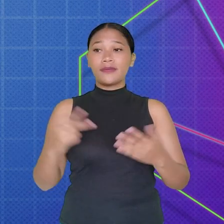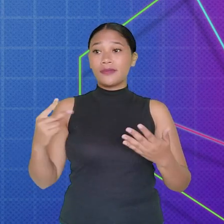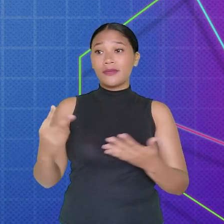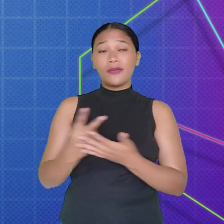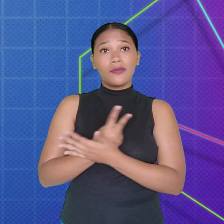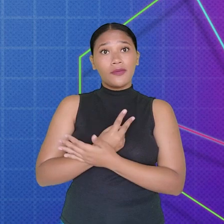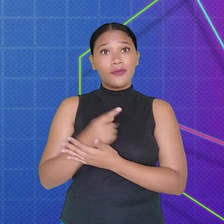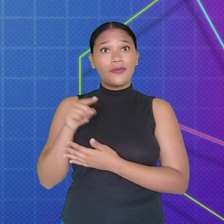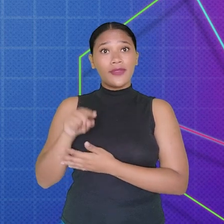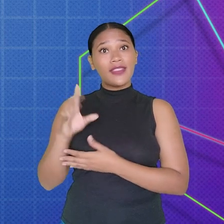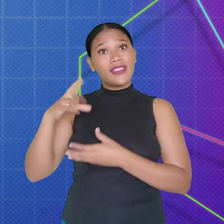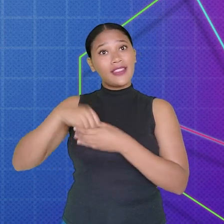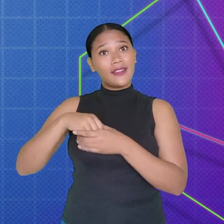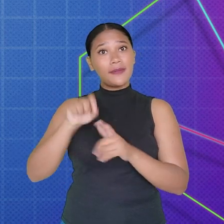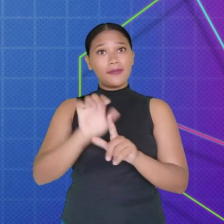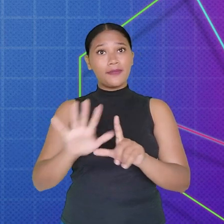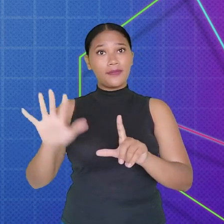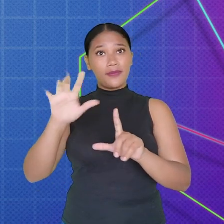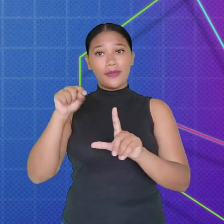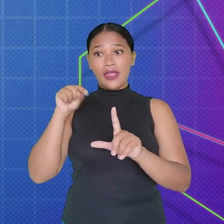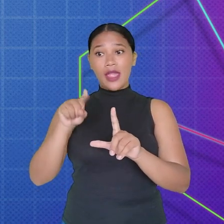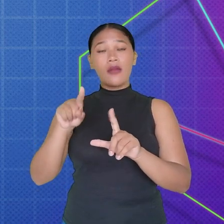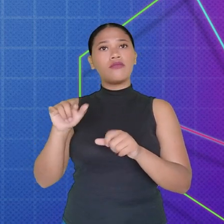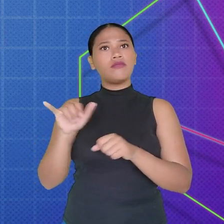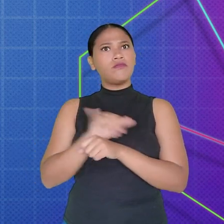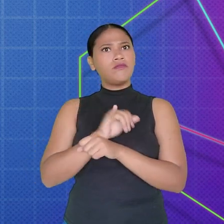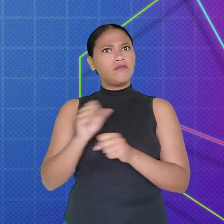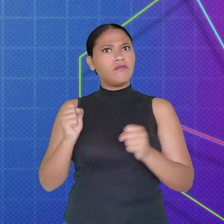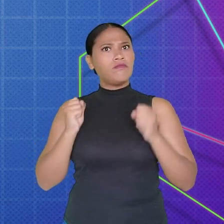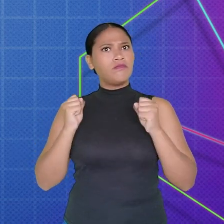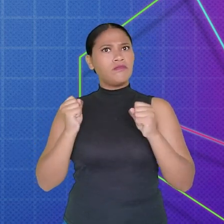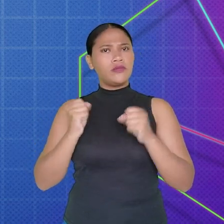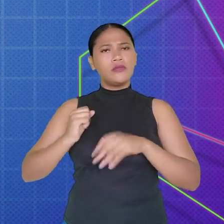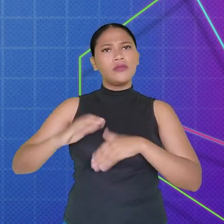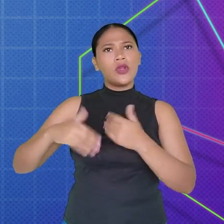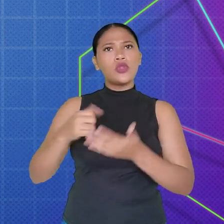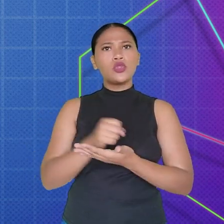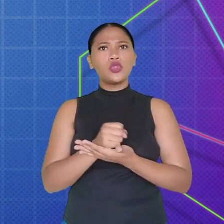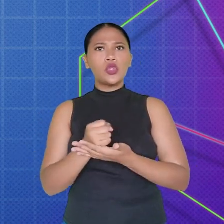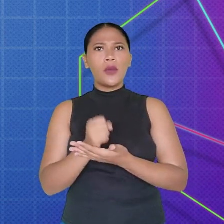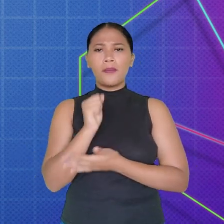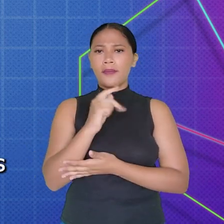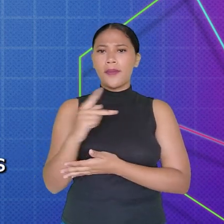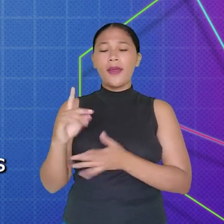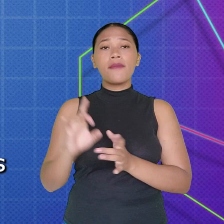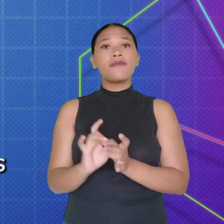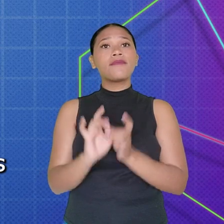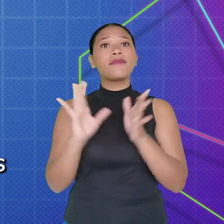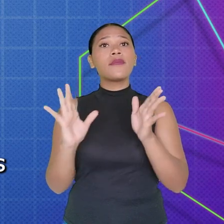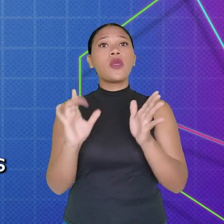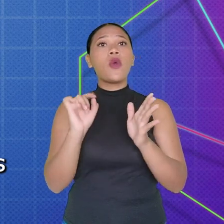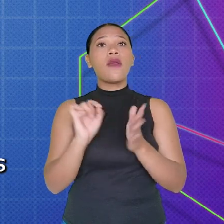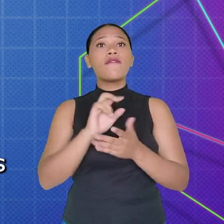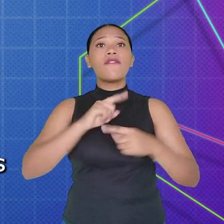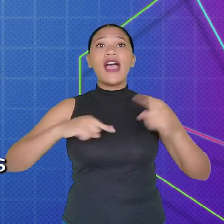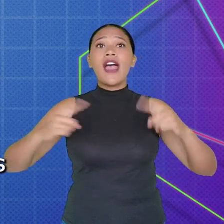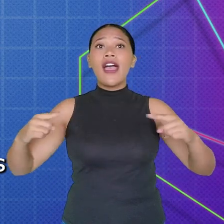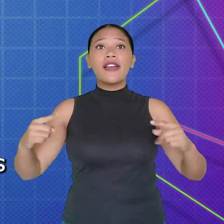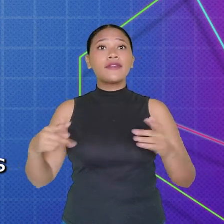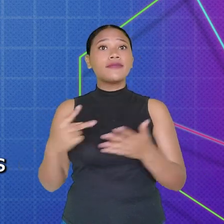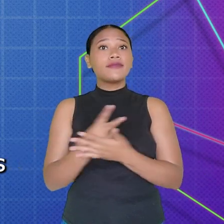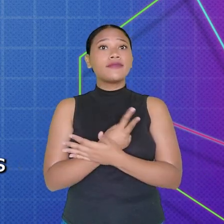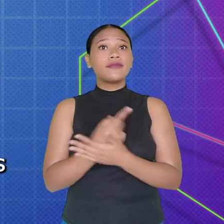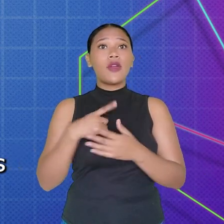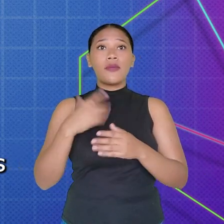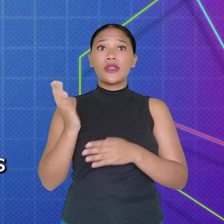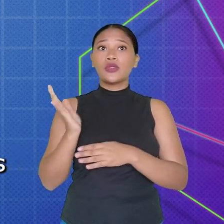Eventos Construct. O Construct é uma poderosa ferramenta de desenvolvimento de jogos e aplicativos que oferece uma ampla variedade